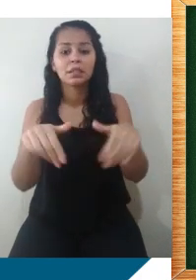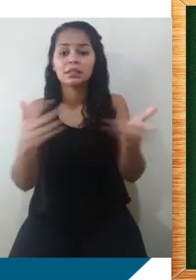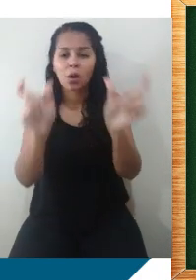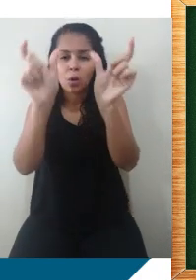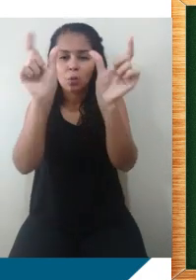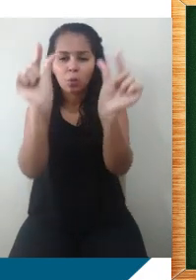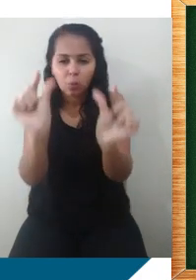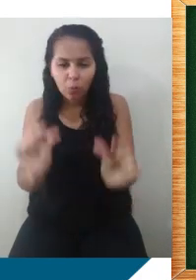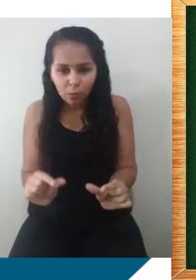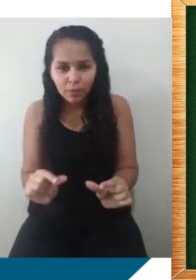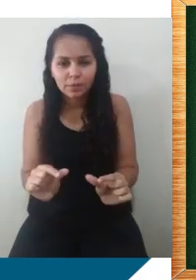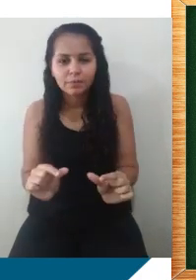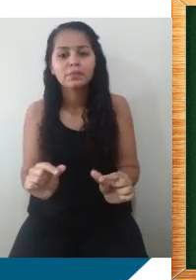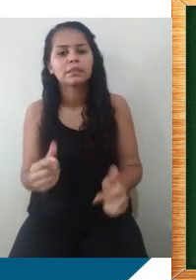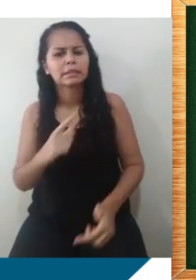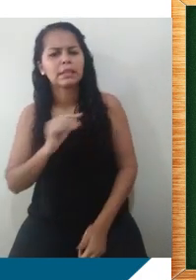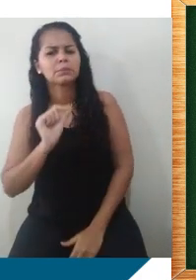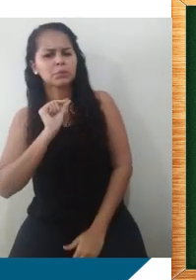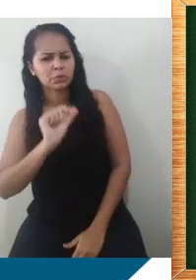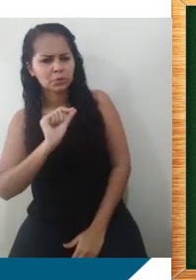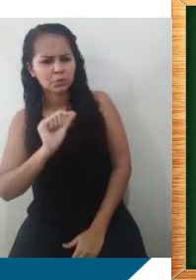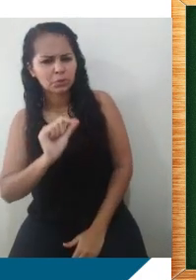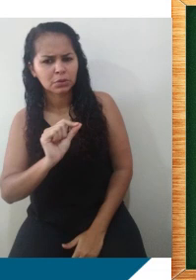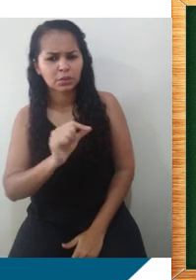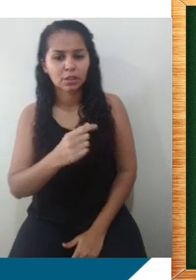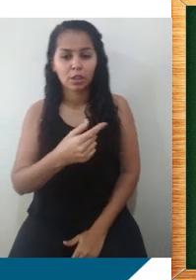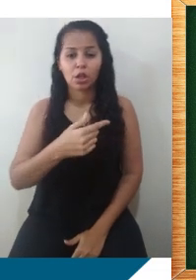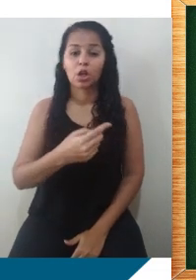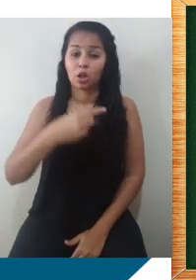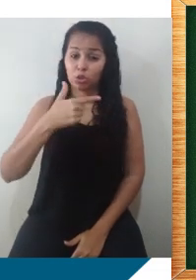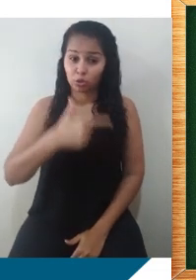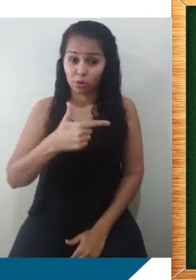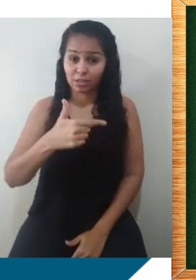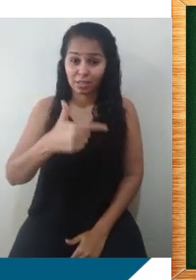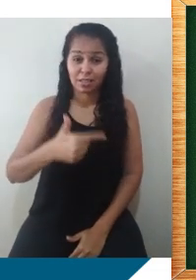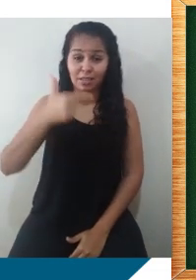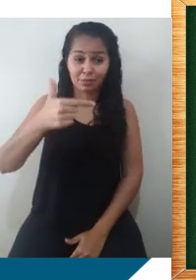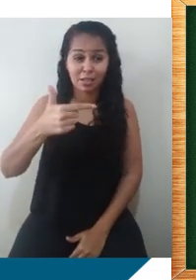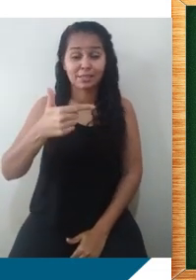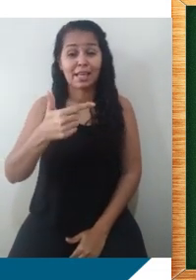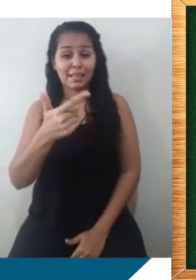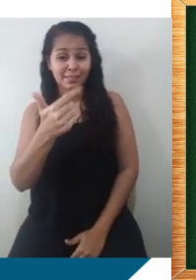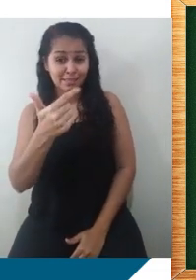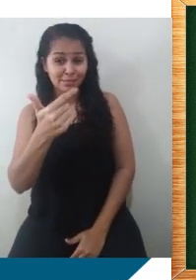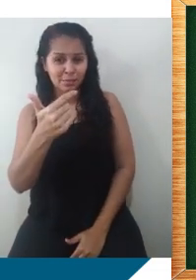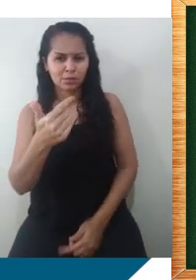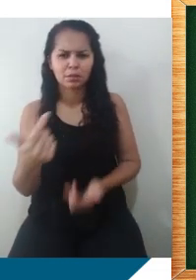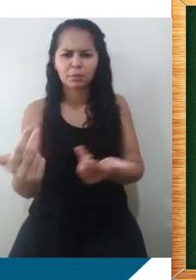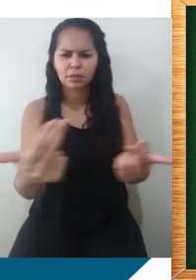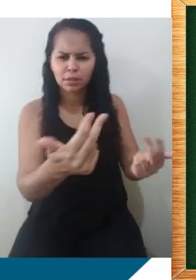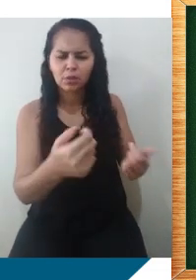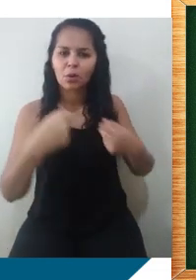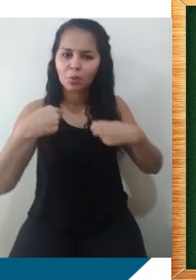potência. Para essa igualdade ser igual, os expoentes devem ser iguais e as bases devem ser iguais. Mas há